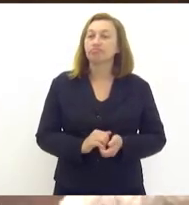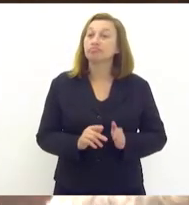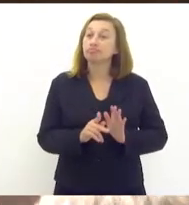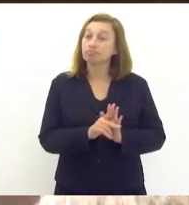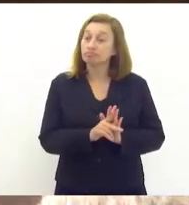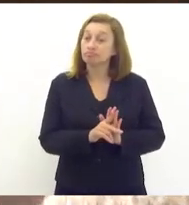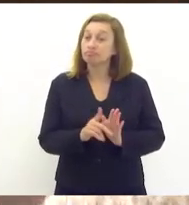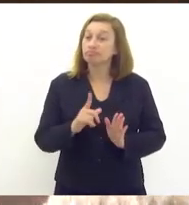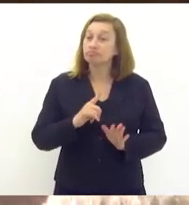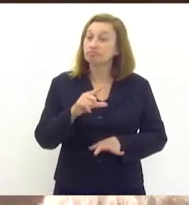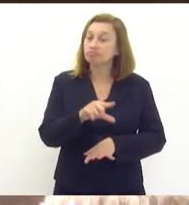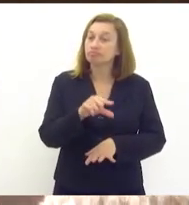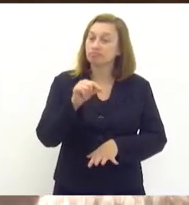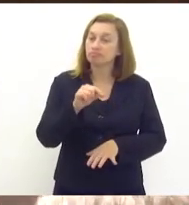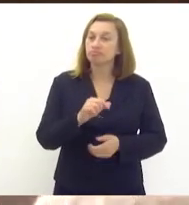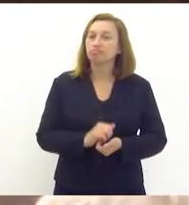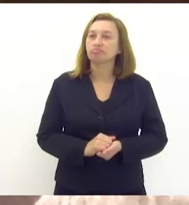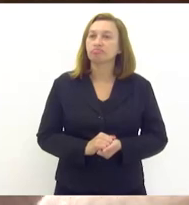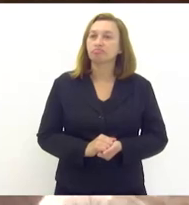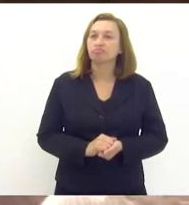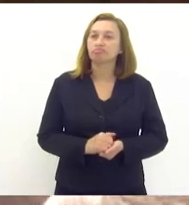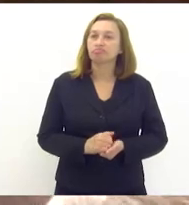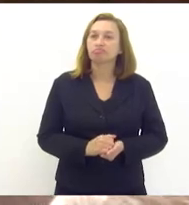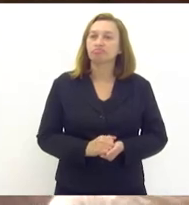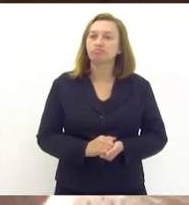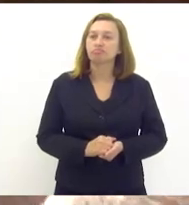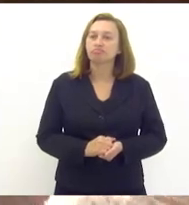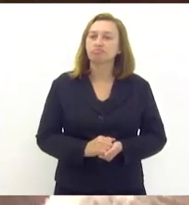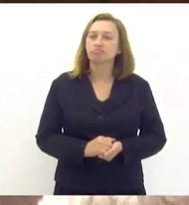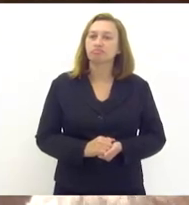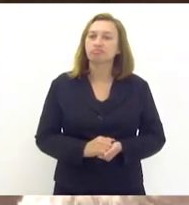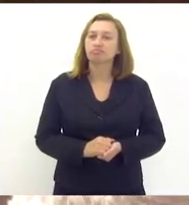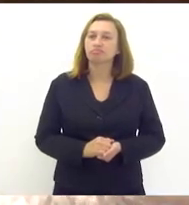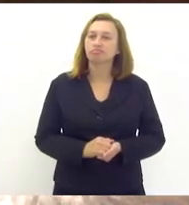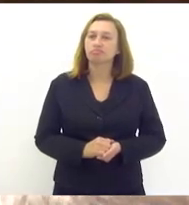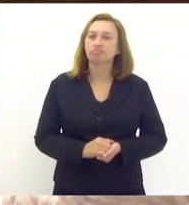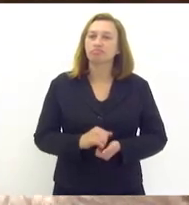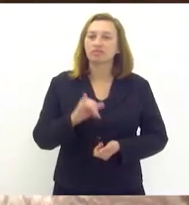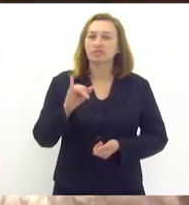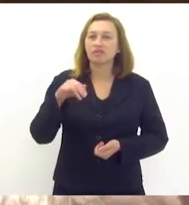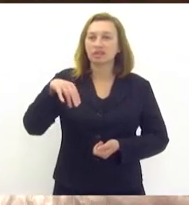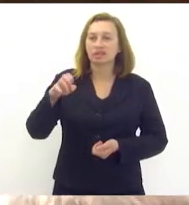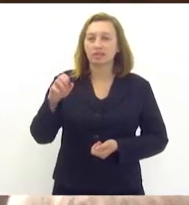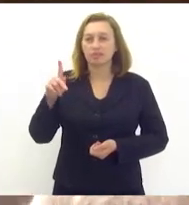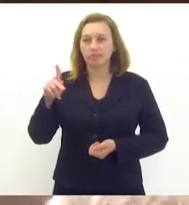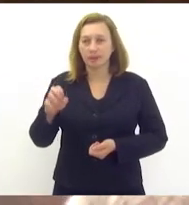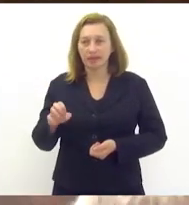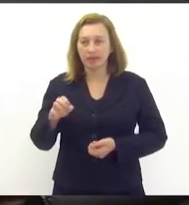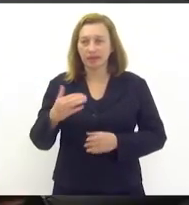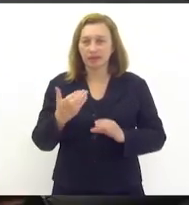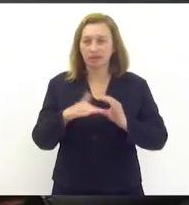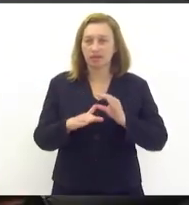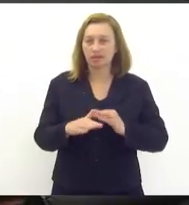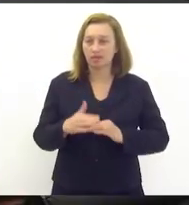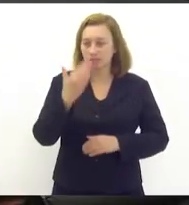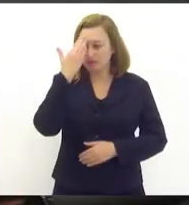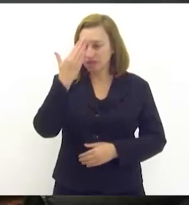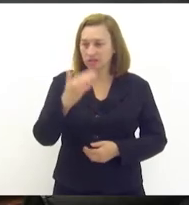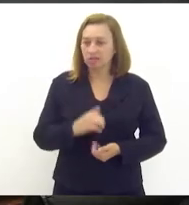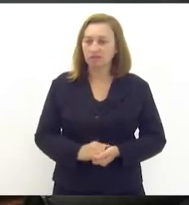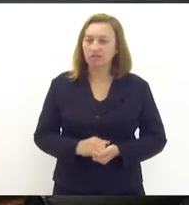projeto houve a decisão de fazer a solicitar a baixa inteligência ao inepac Muito obrigado